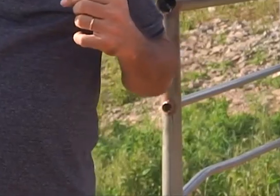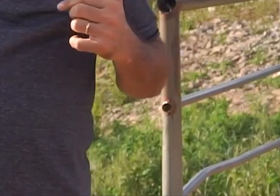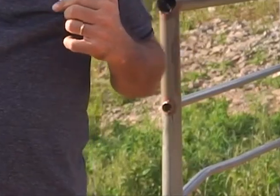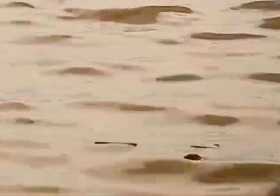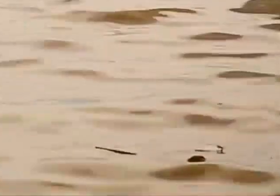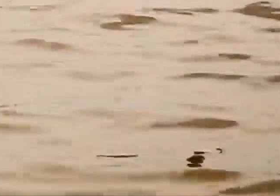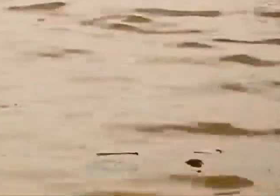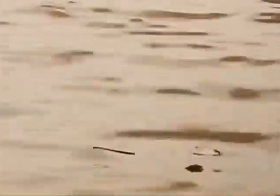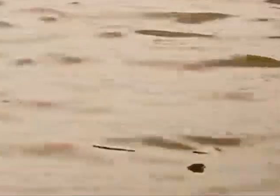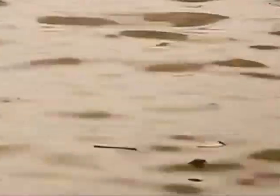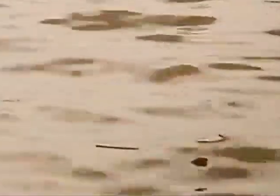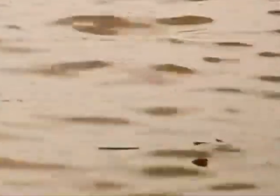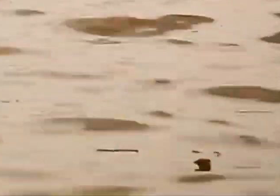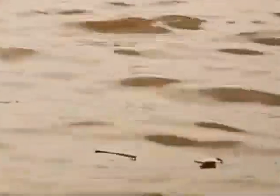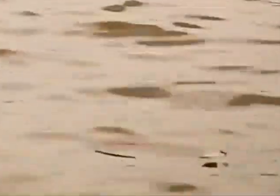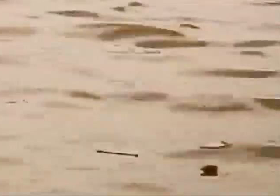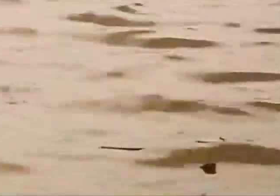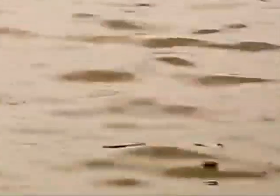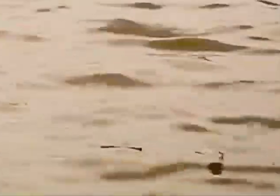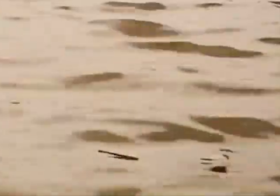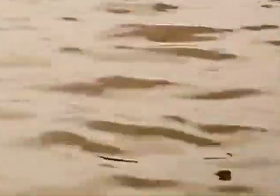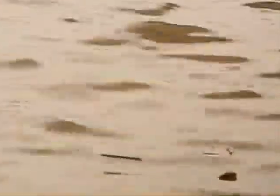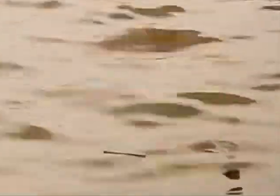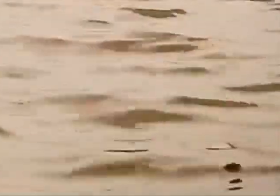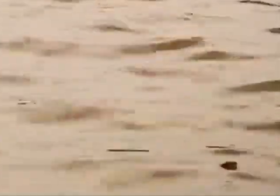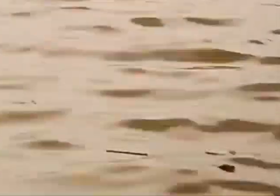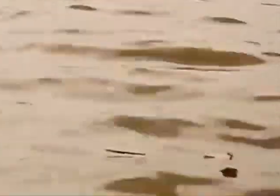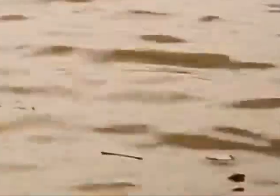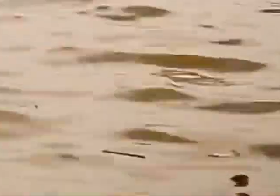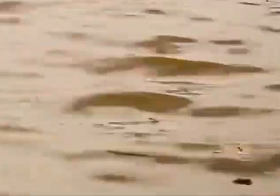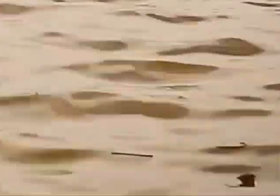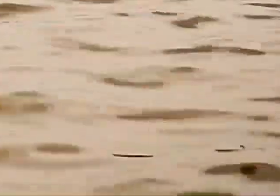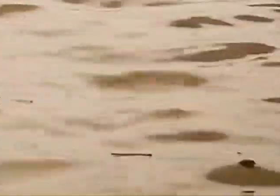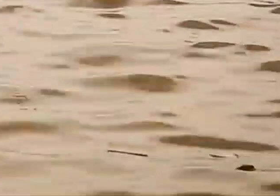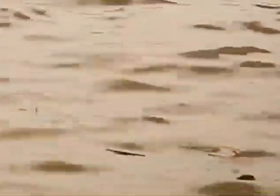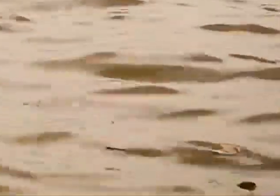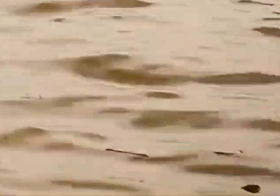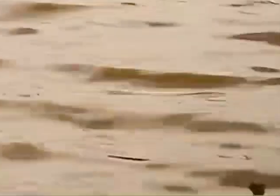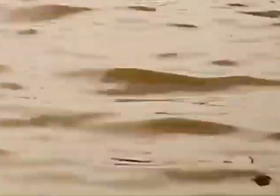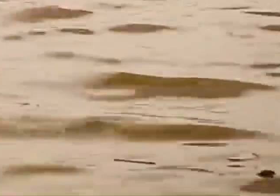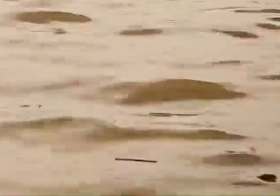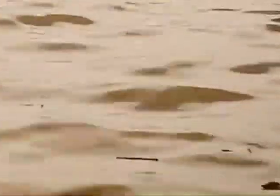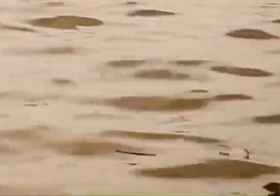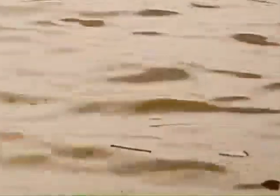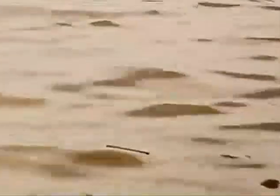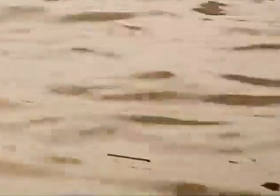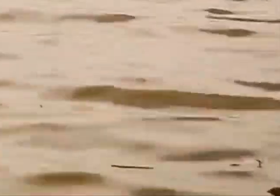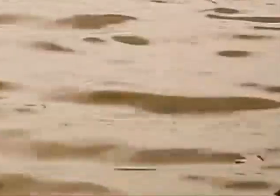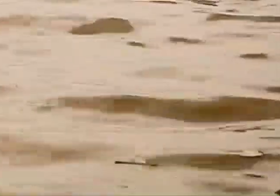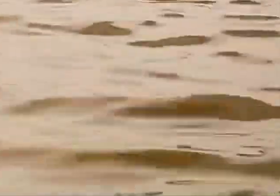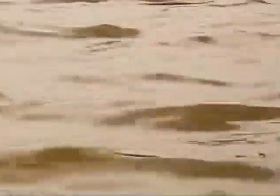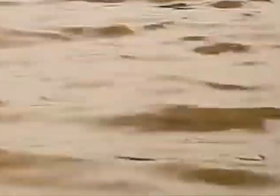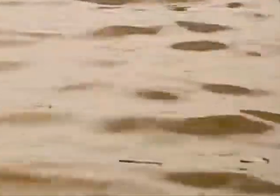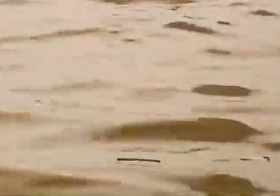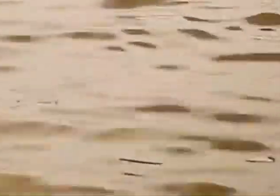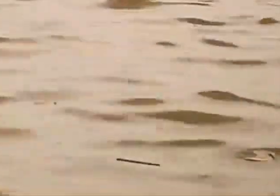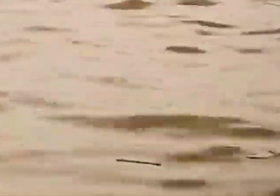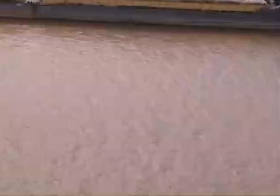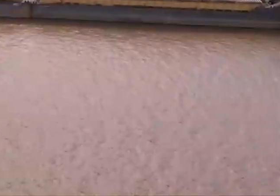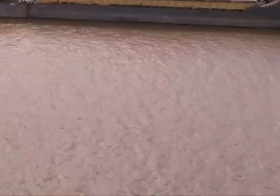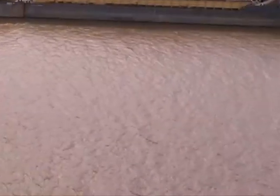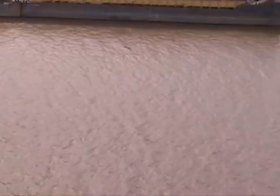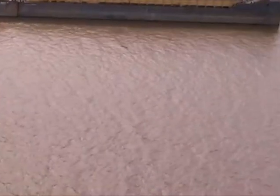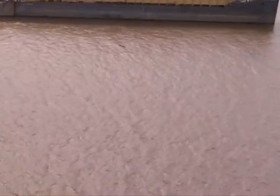nós vamos ter a hidrelétrica subindo o rio. Toda vez que você estiver descendo o rio, sentido jussante. Está subindo o rio,